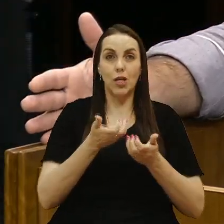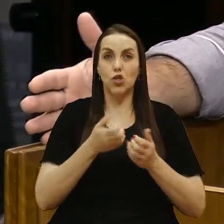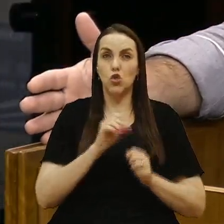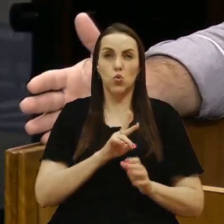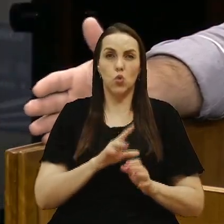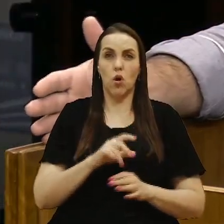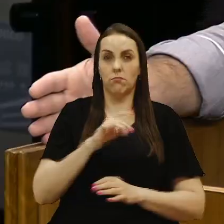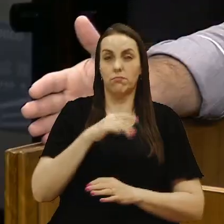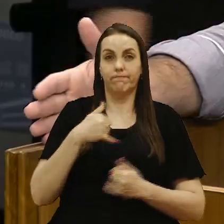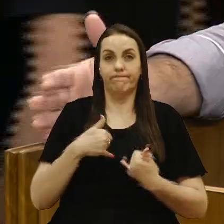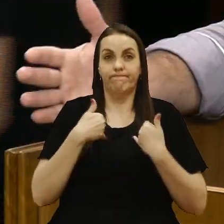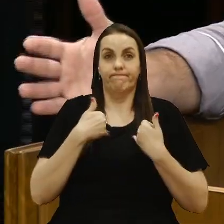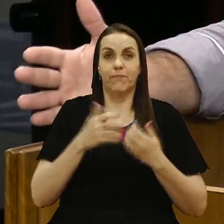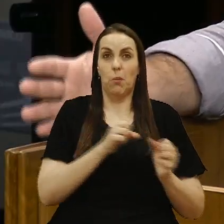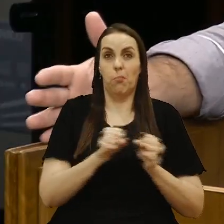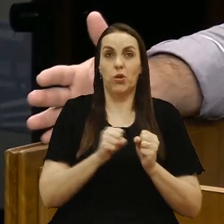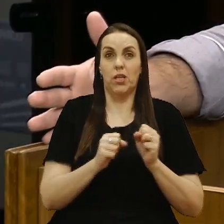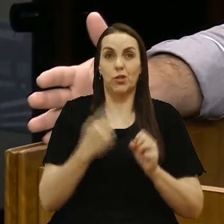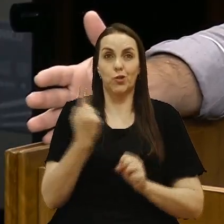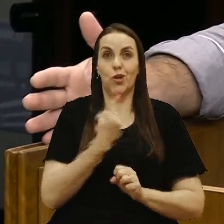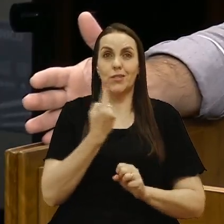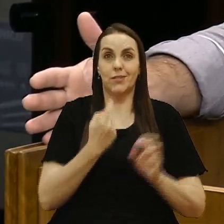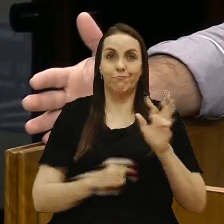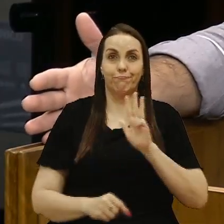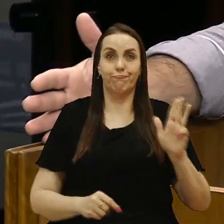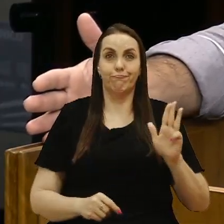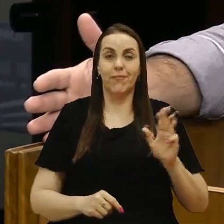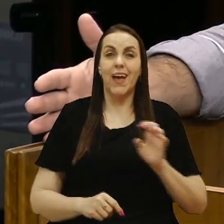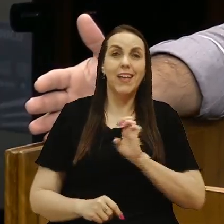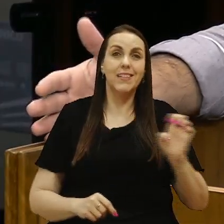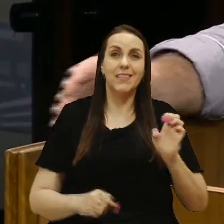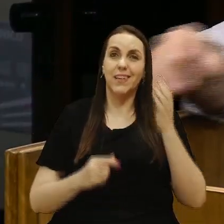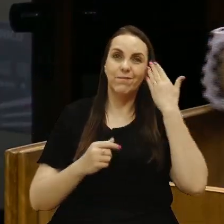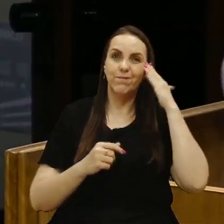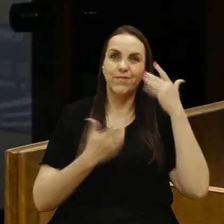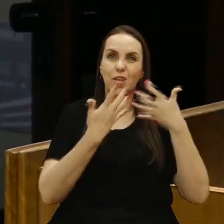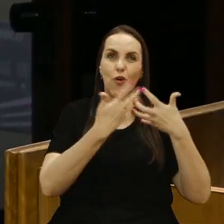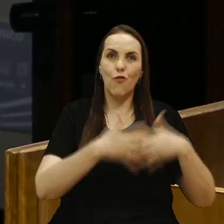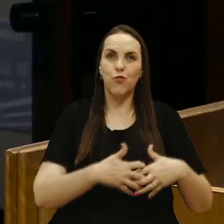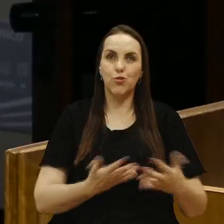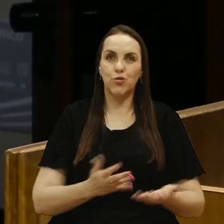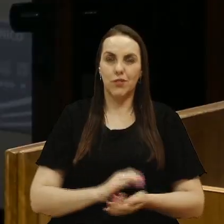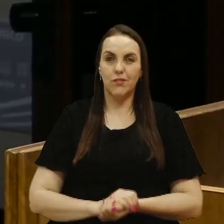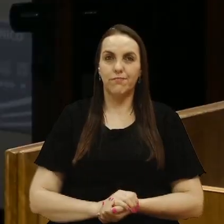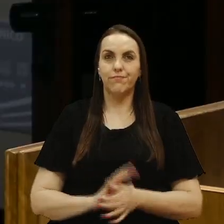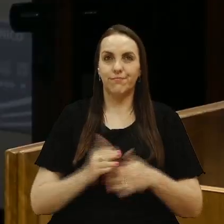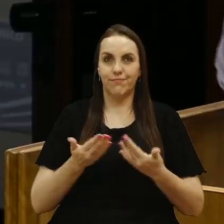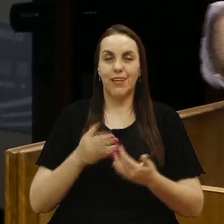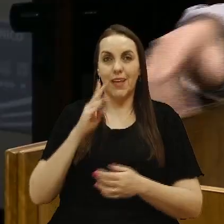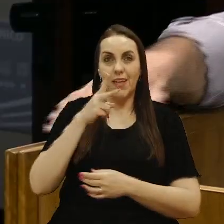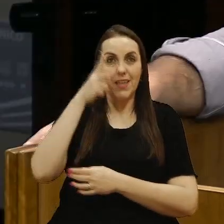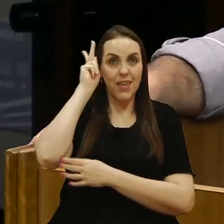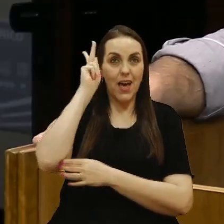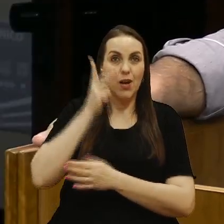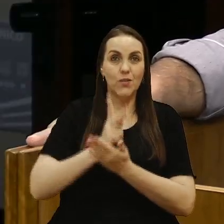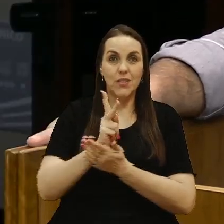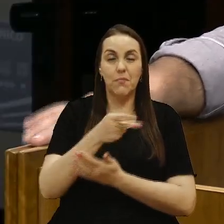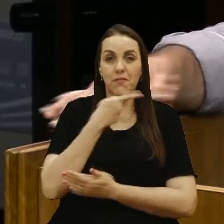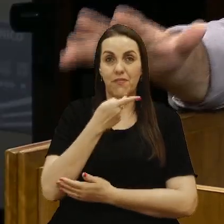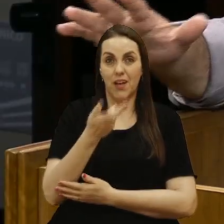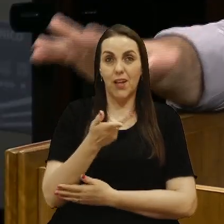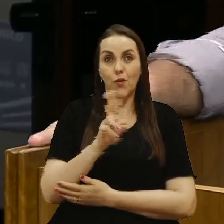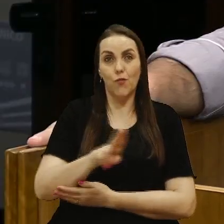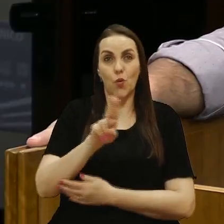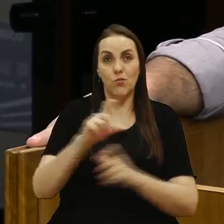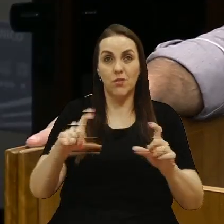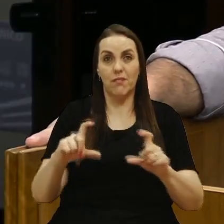poder. Então a esquerda, ela não entendeu como funciona. Então, é isso que o Iago diz muito isso. Eu vou usar até uma frase